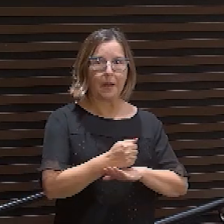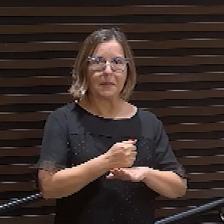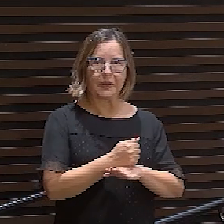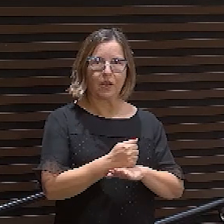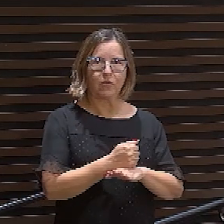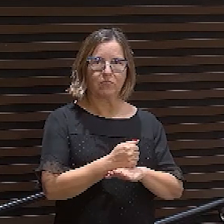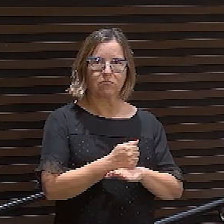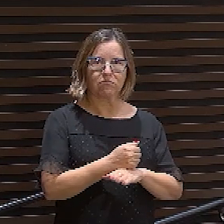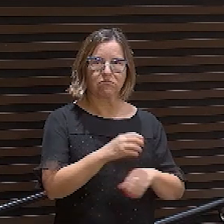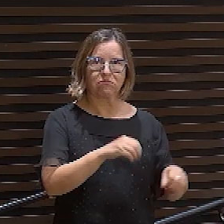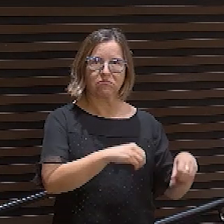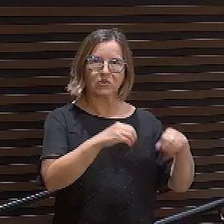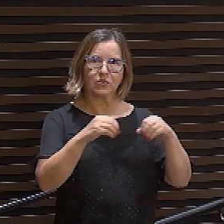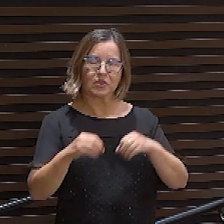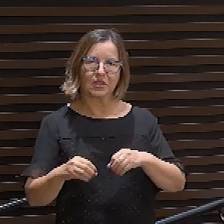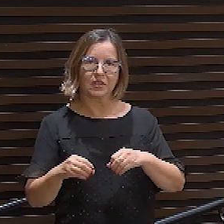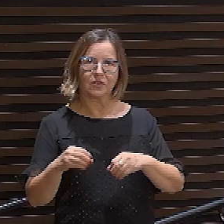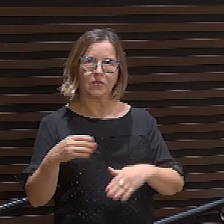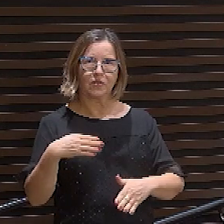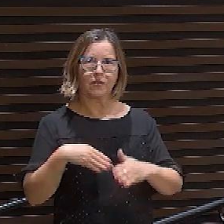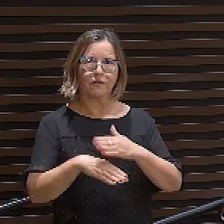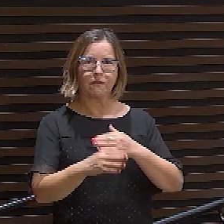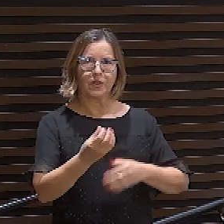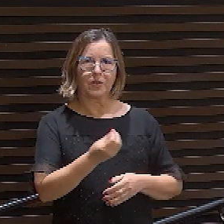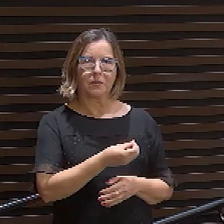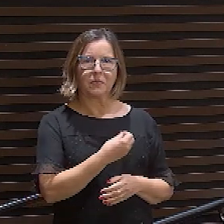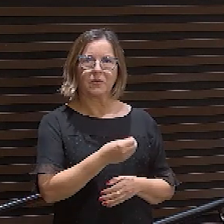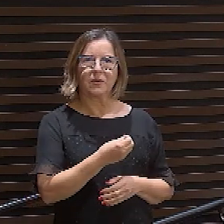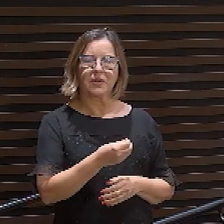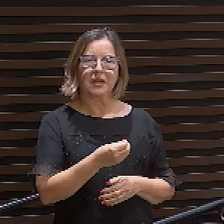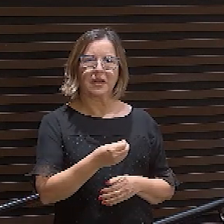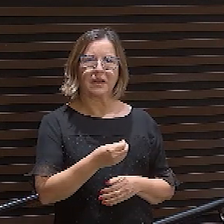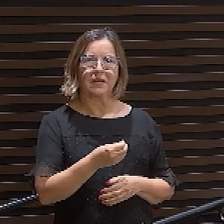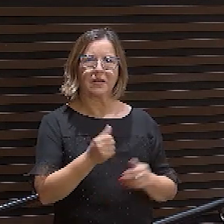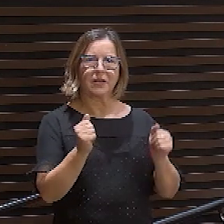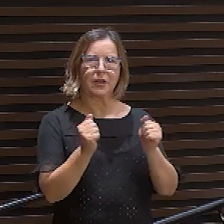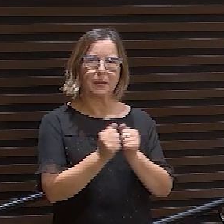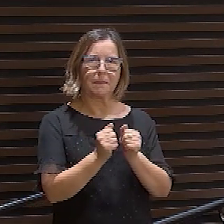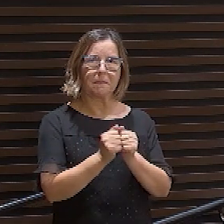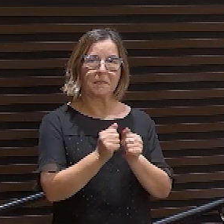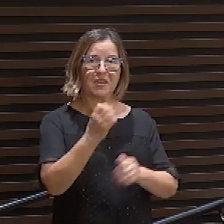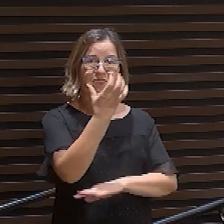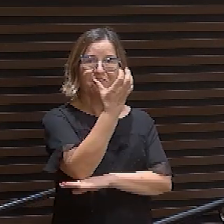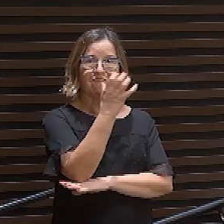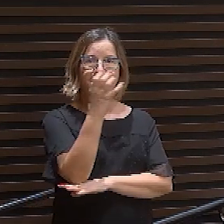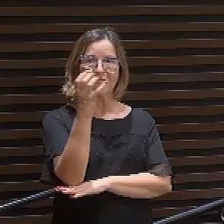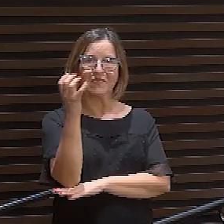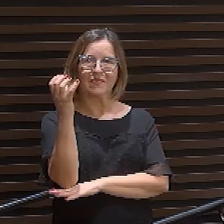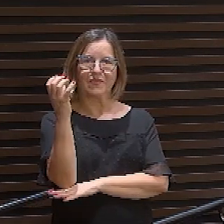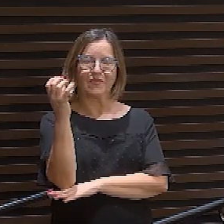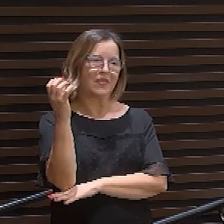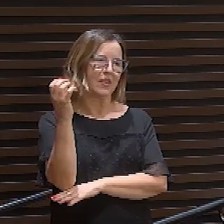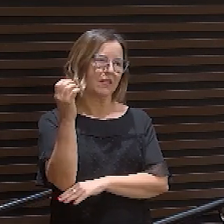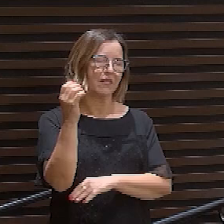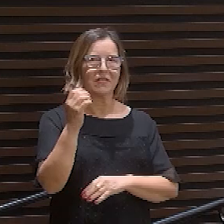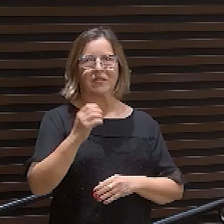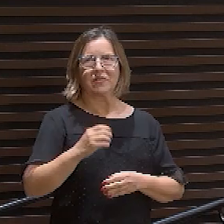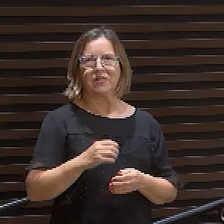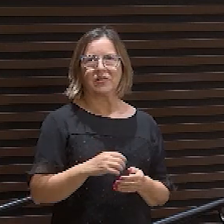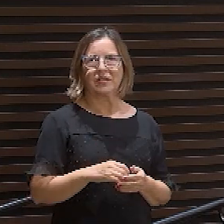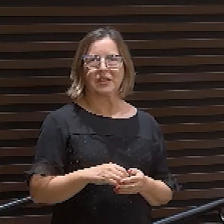nos carvalhais de Mamré, que estão juntos a